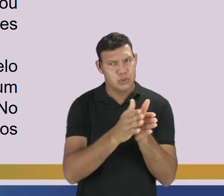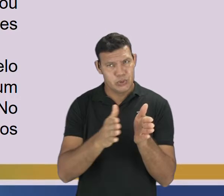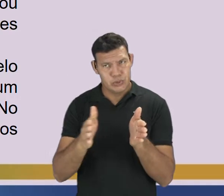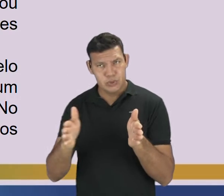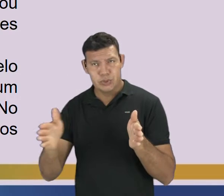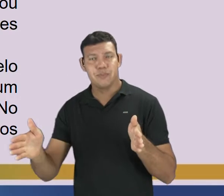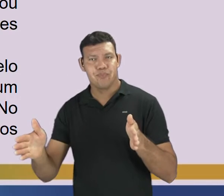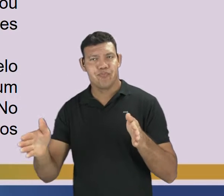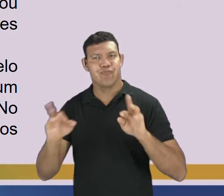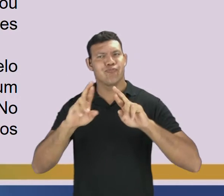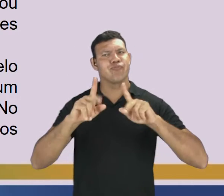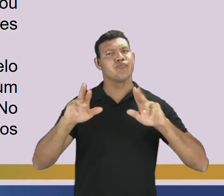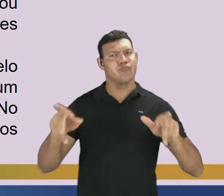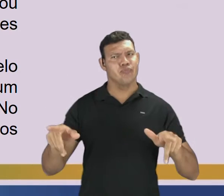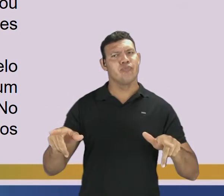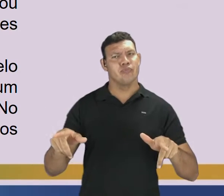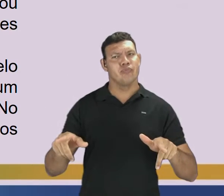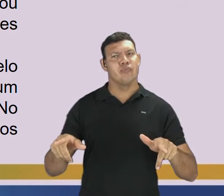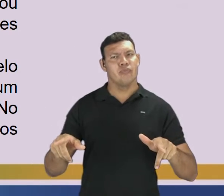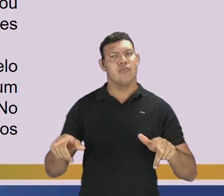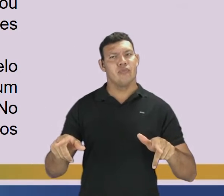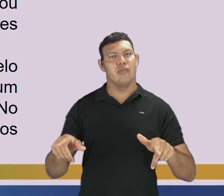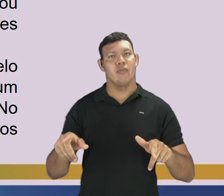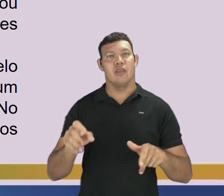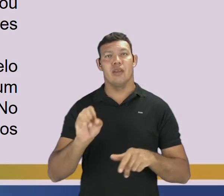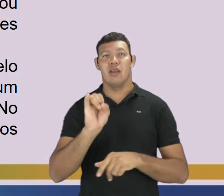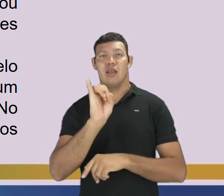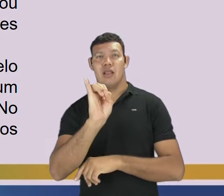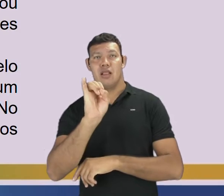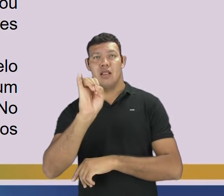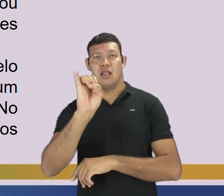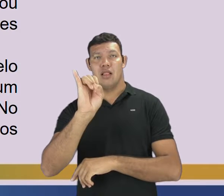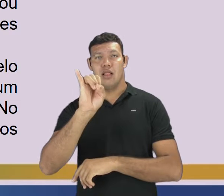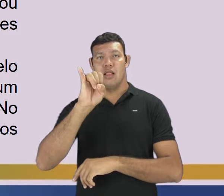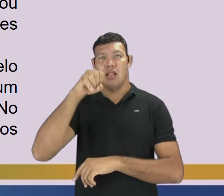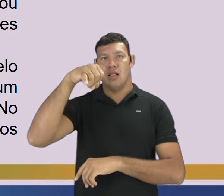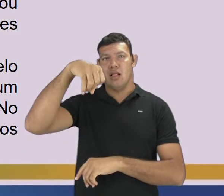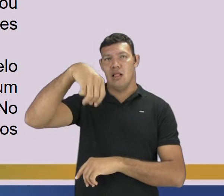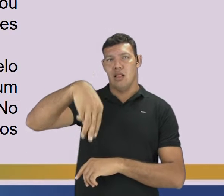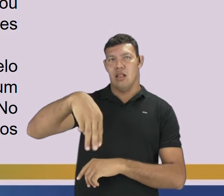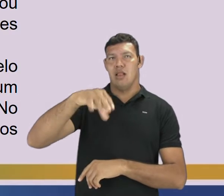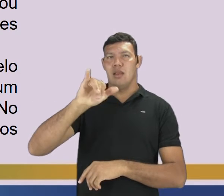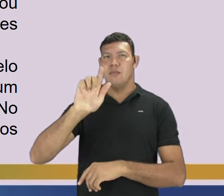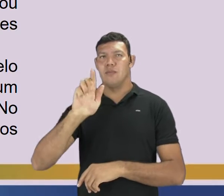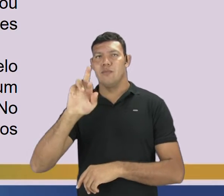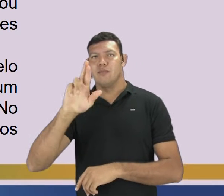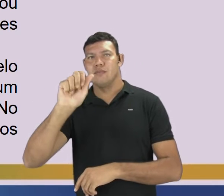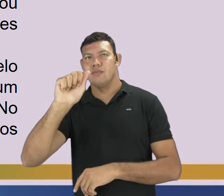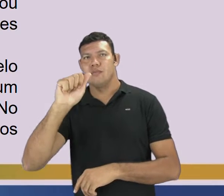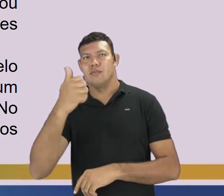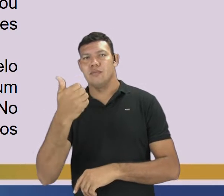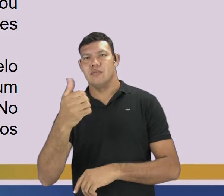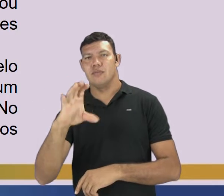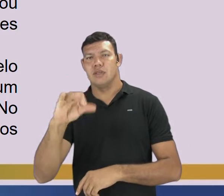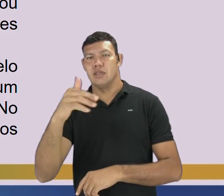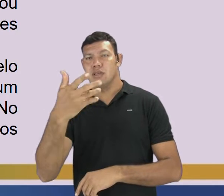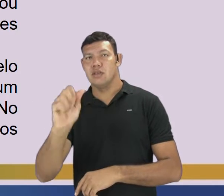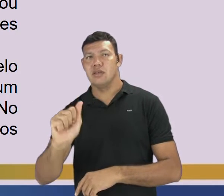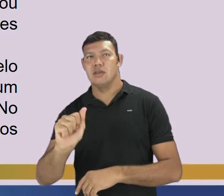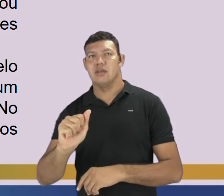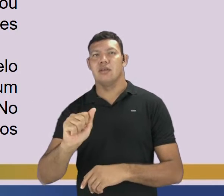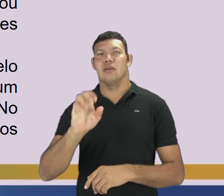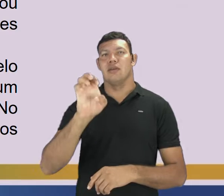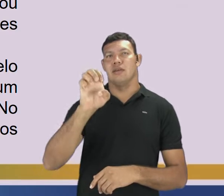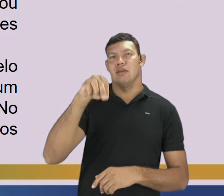o quê? A diferença entre emigração e imigração. A imigração é a saída voluntária do país de